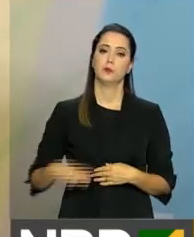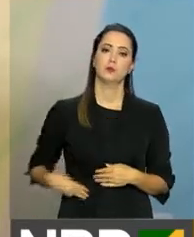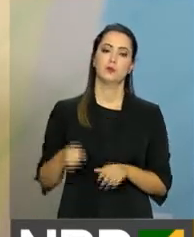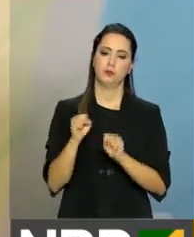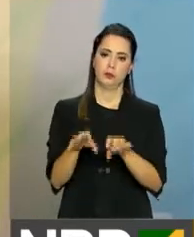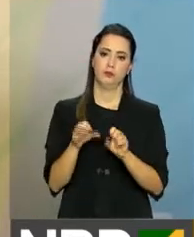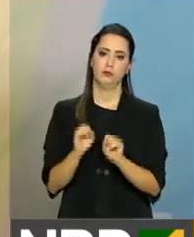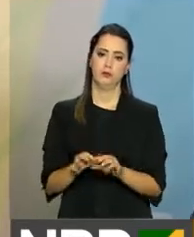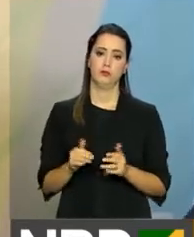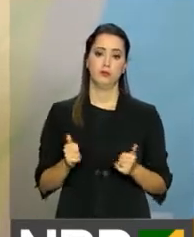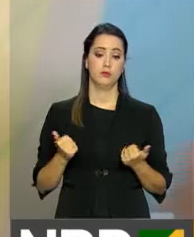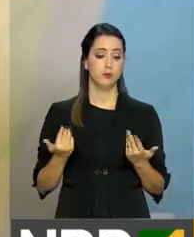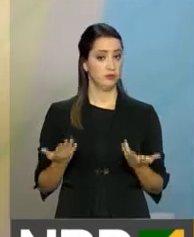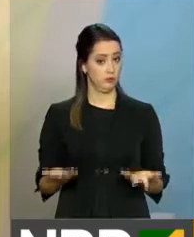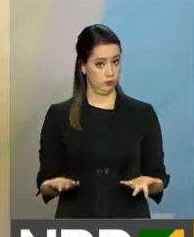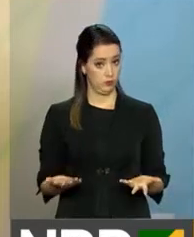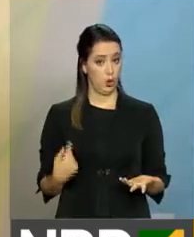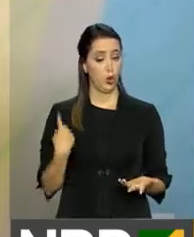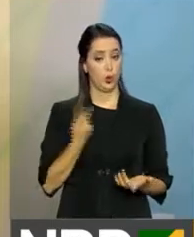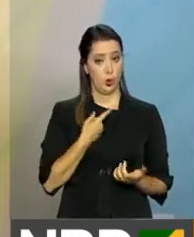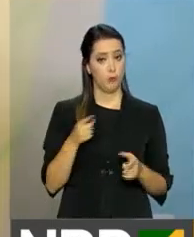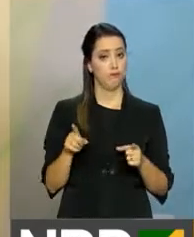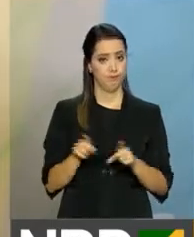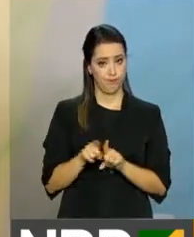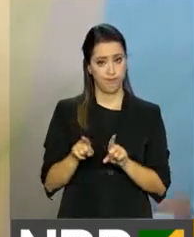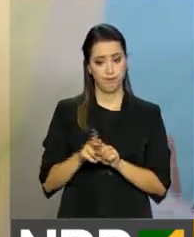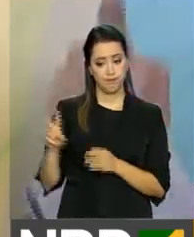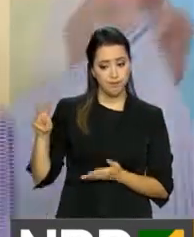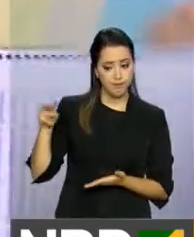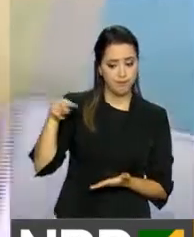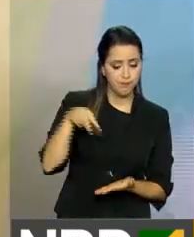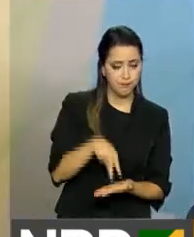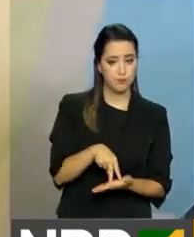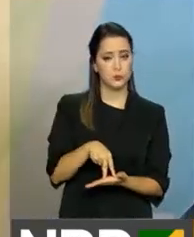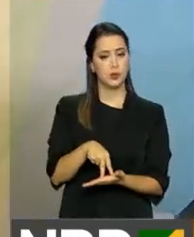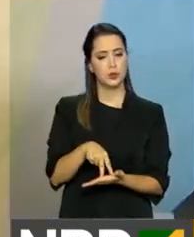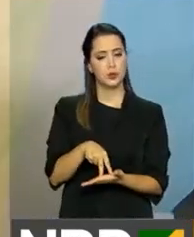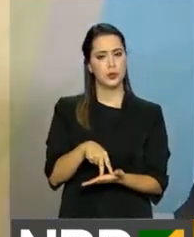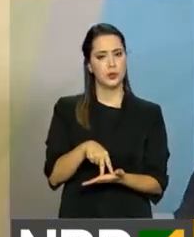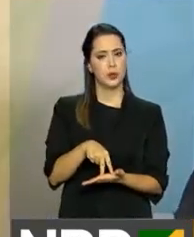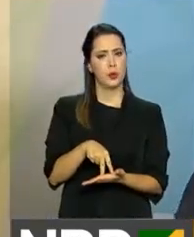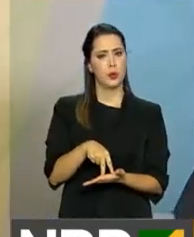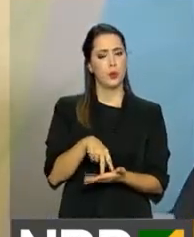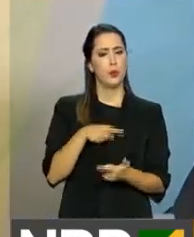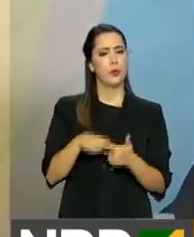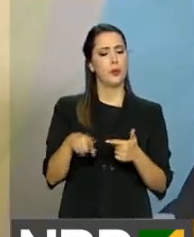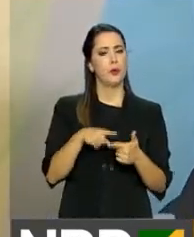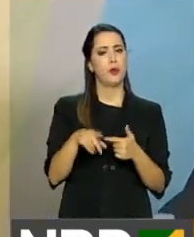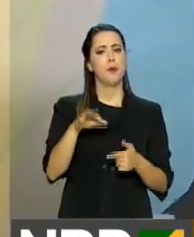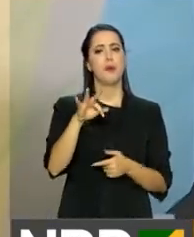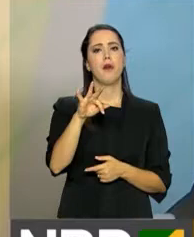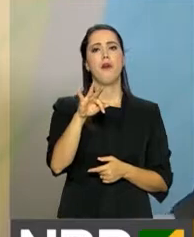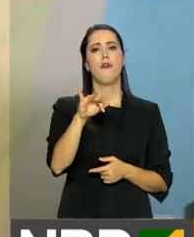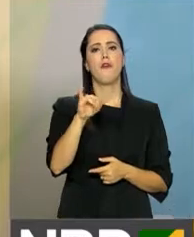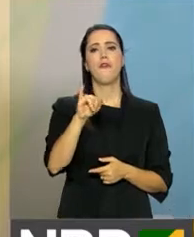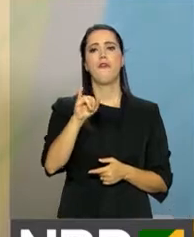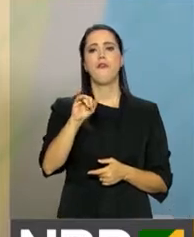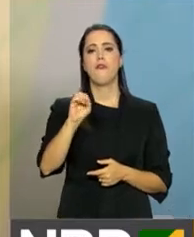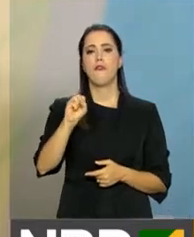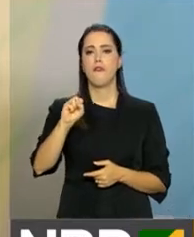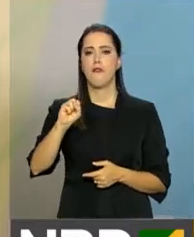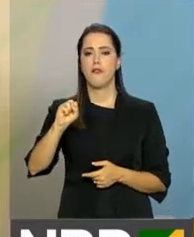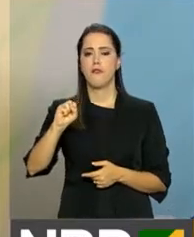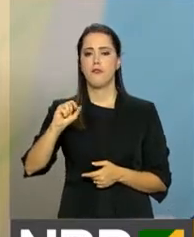filho enfrentamos também de fora parte o desequilíbrio fiscal do país a questão